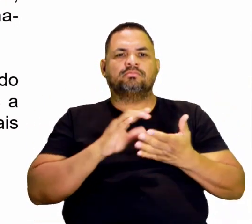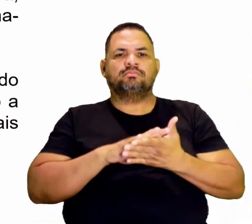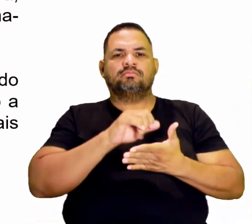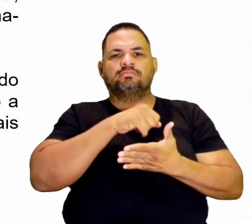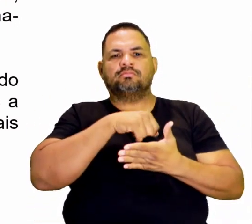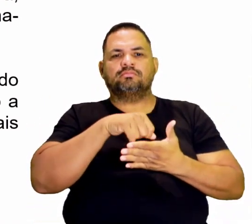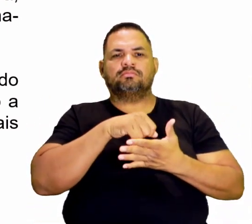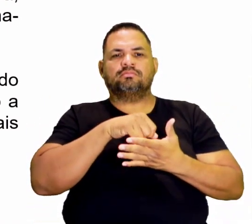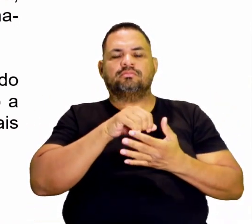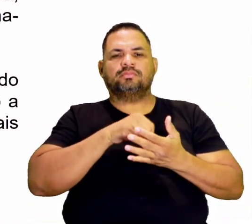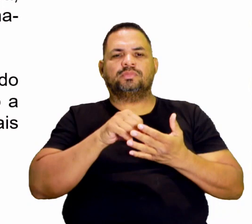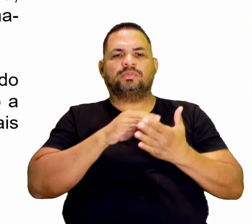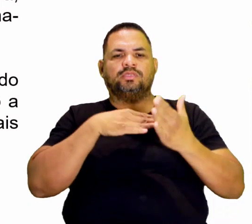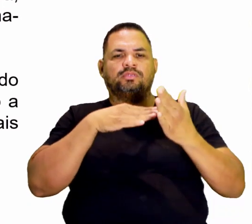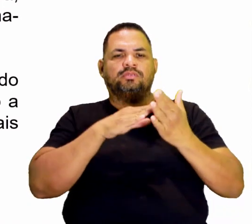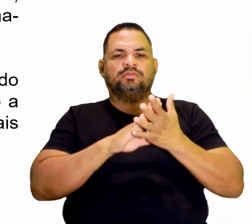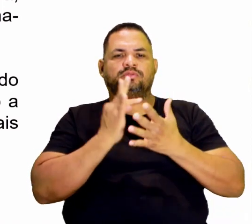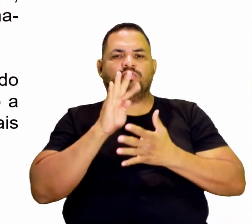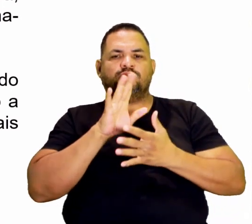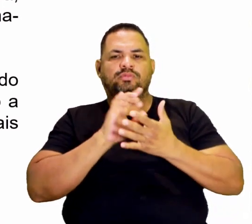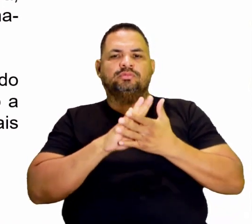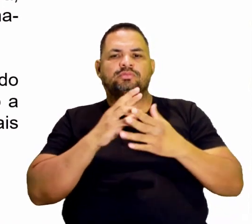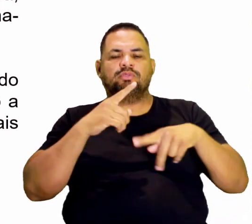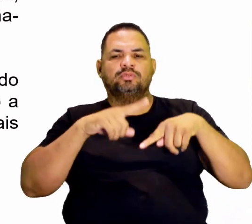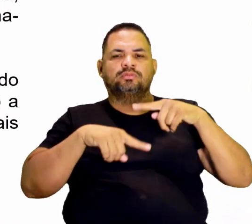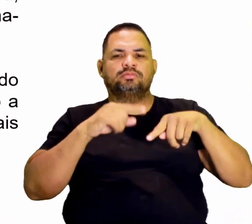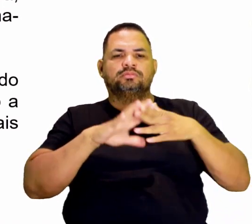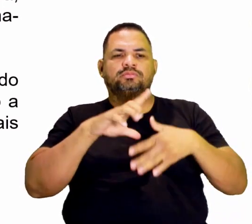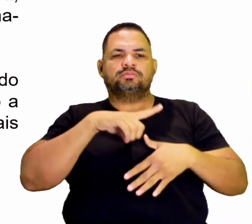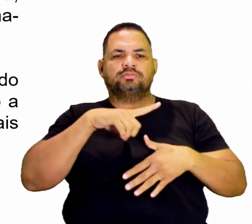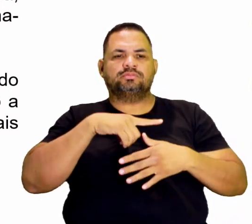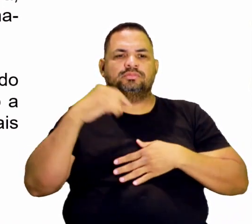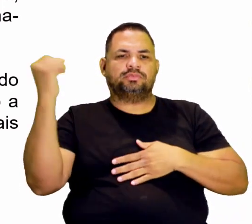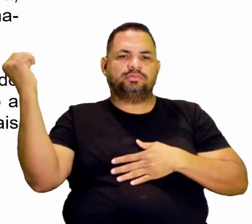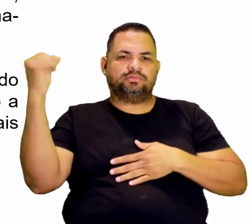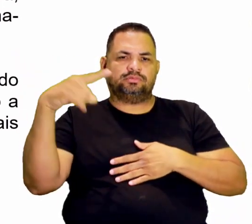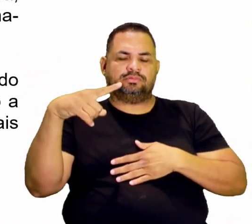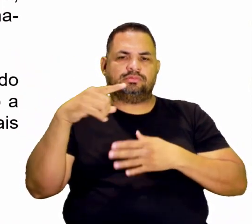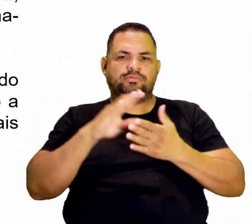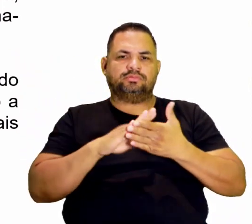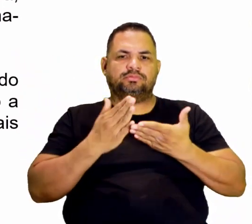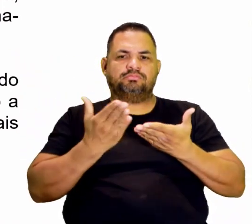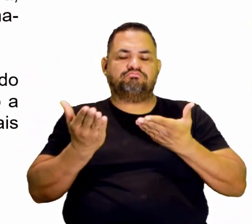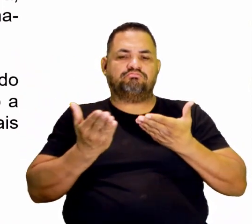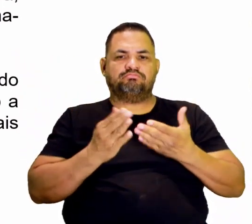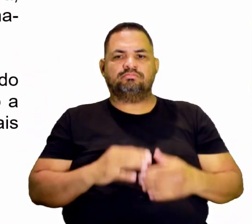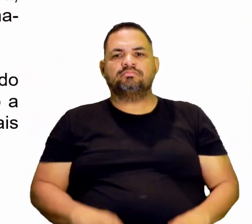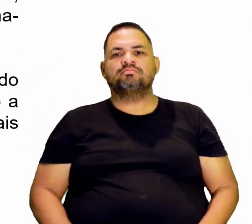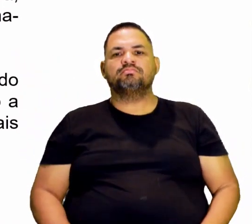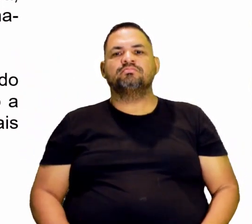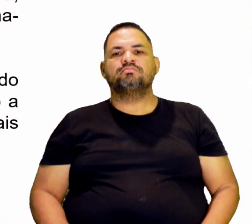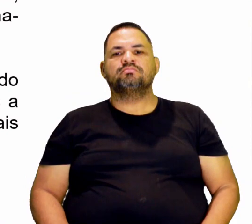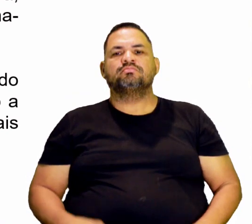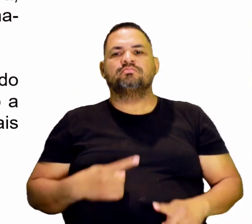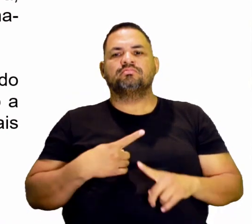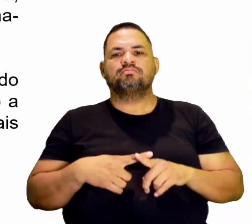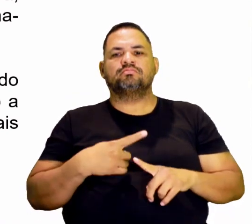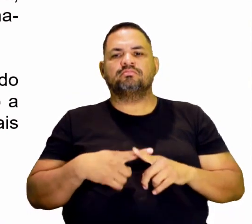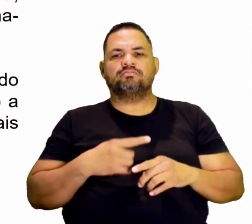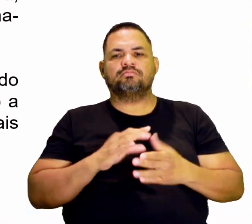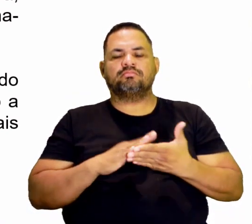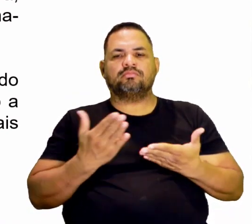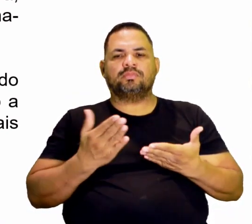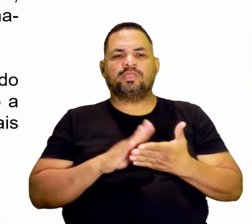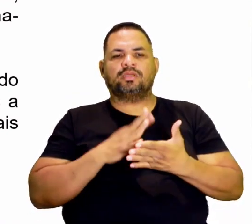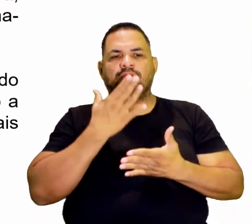às tonalidades que os objetos adquirem ao refletir a luz solar num determinado momento, pois as